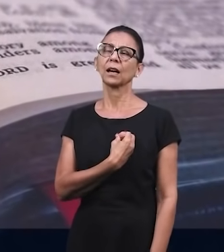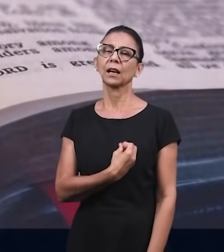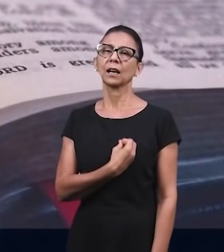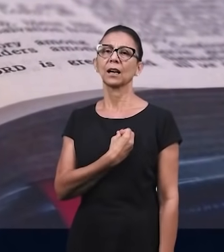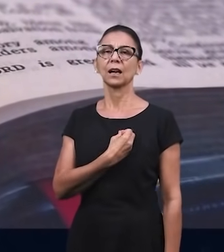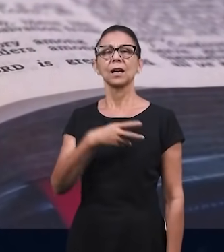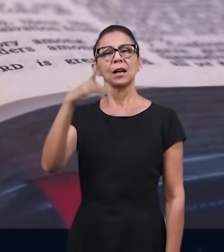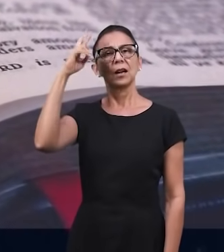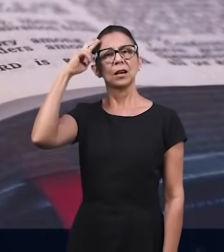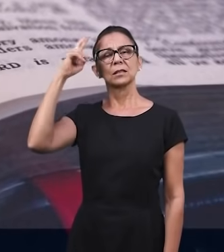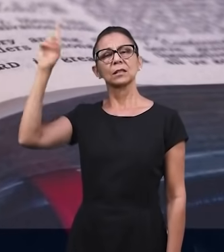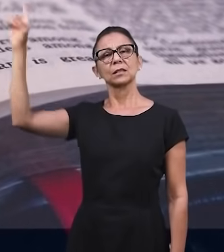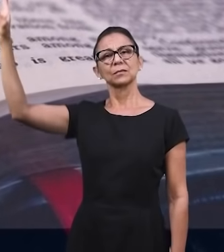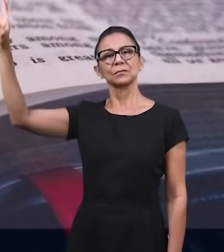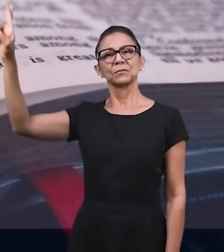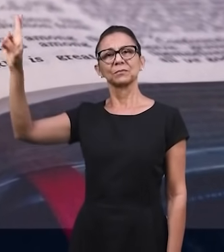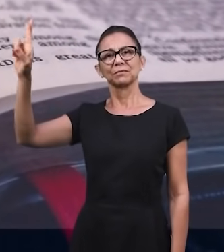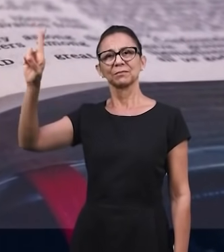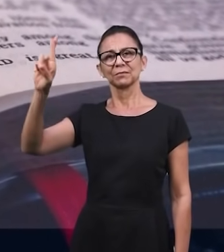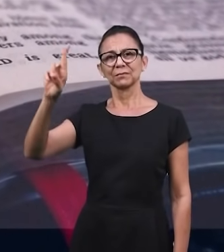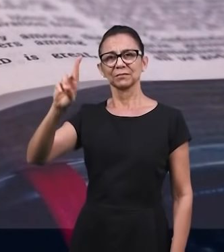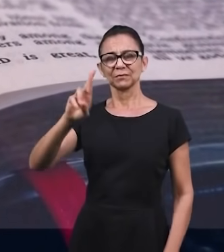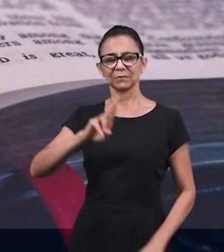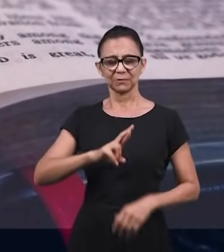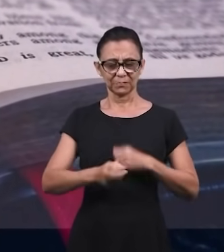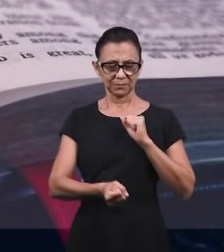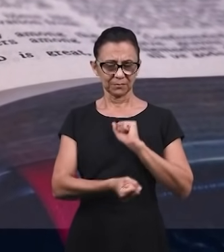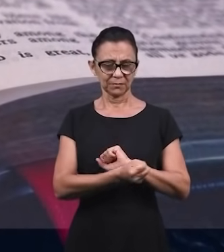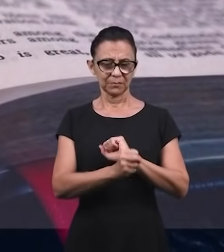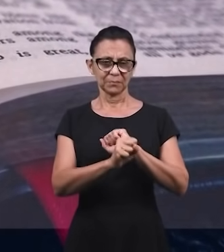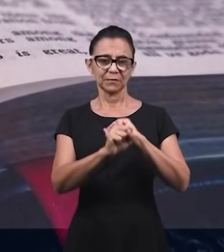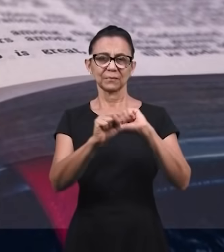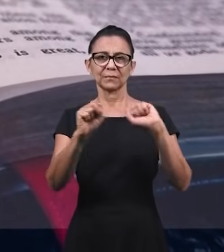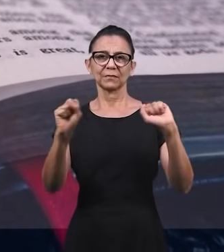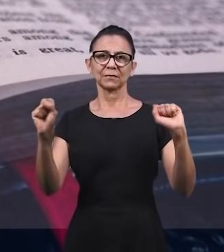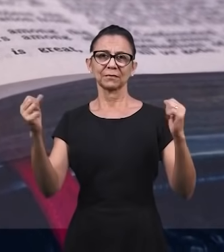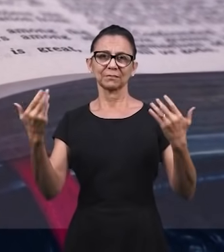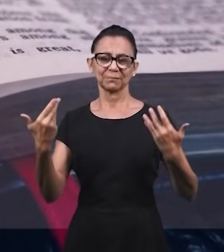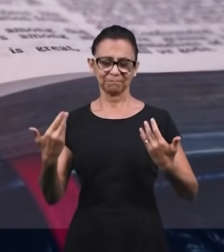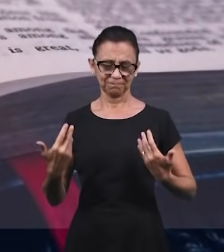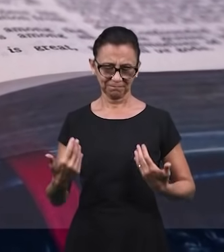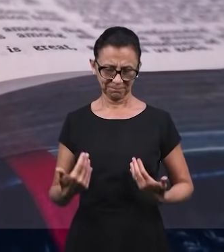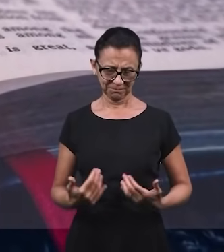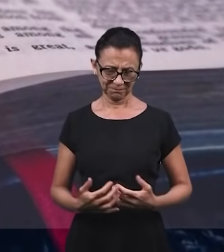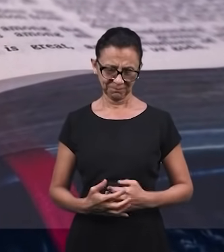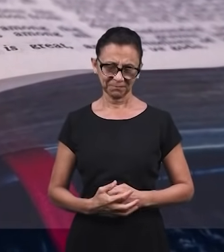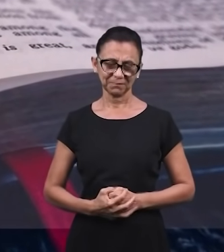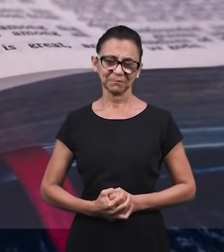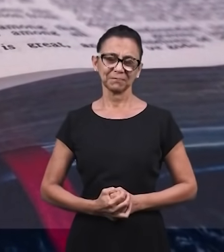é vida, ó bendito, vem me